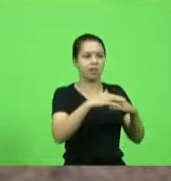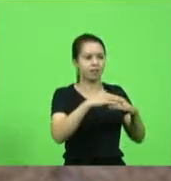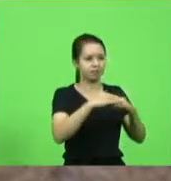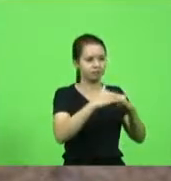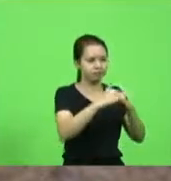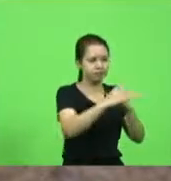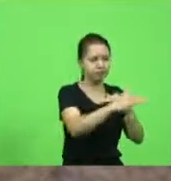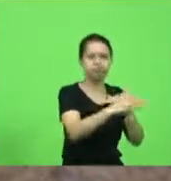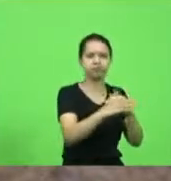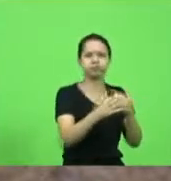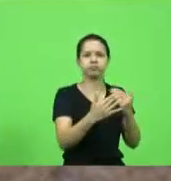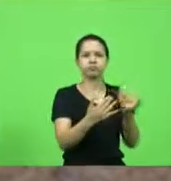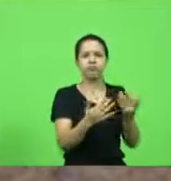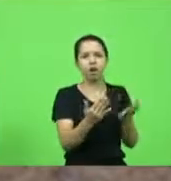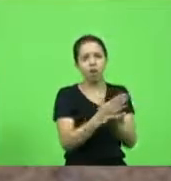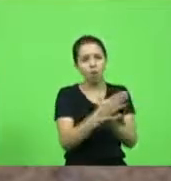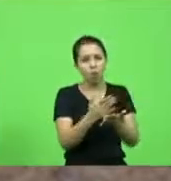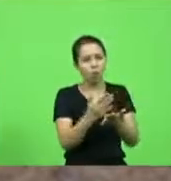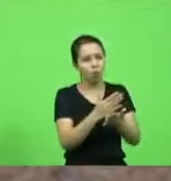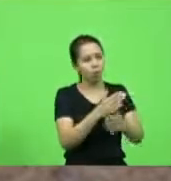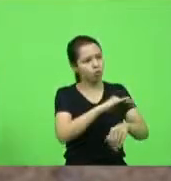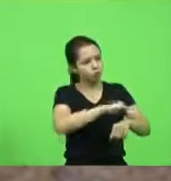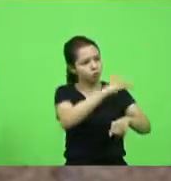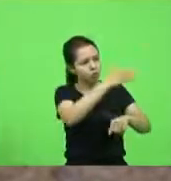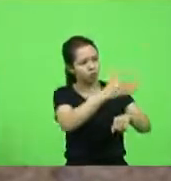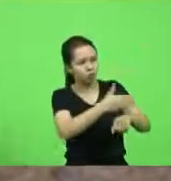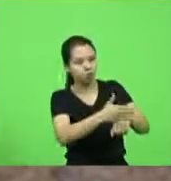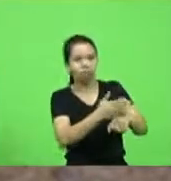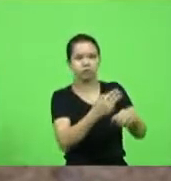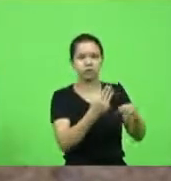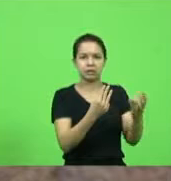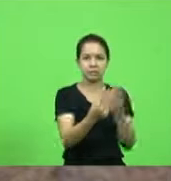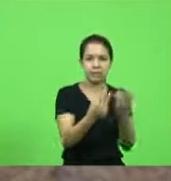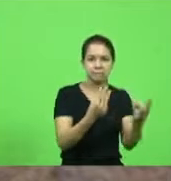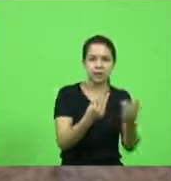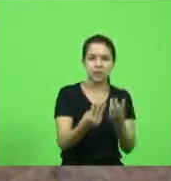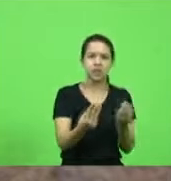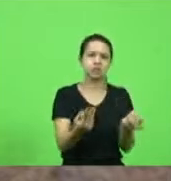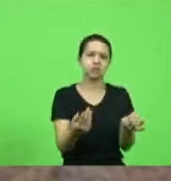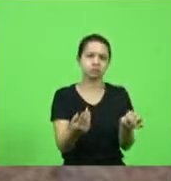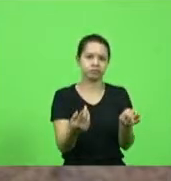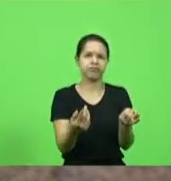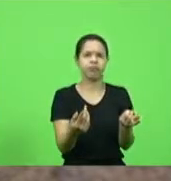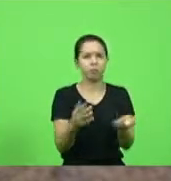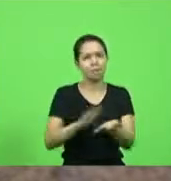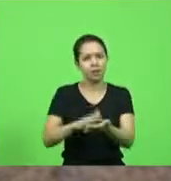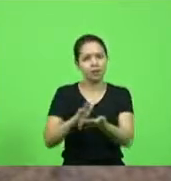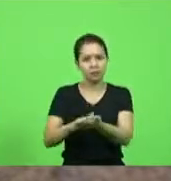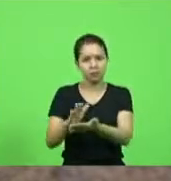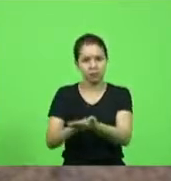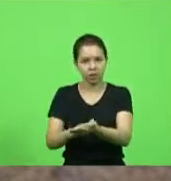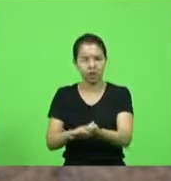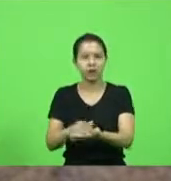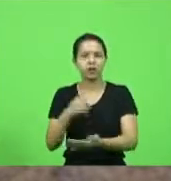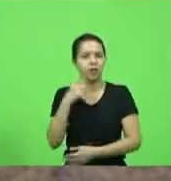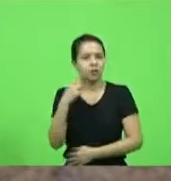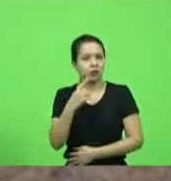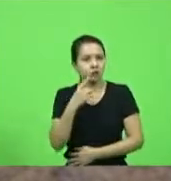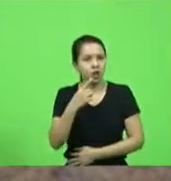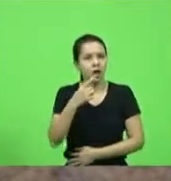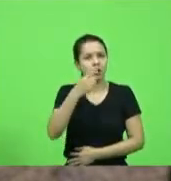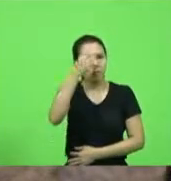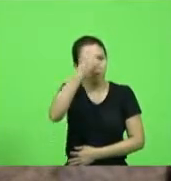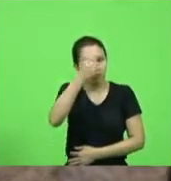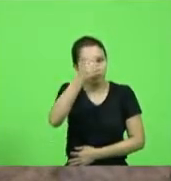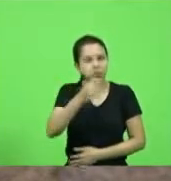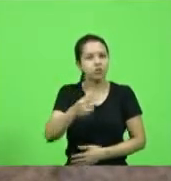reformulada, com alguns viadutos, com algumas terceira pista. Então, parabéns, deputado Maurício, por tocar nesse assunto novamente. Vamos trabalhar em cima juntos aí